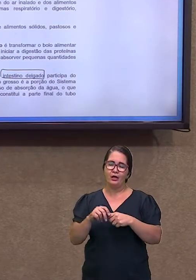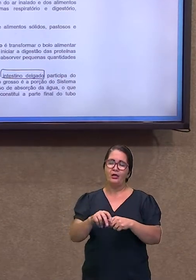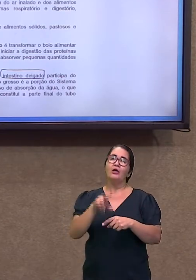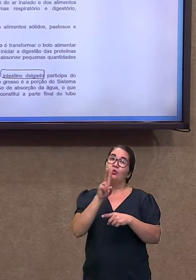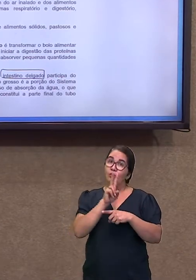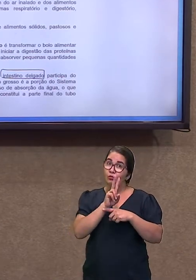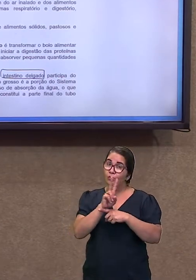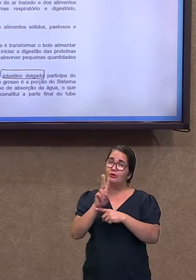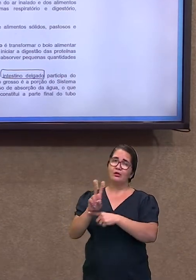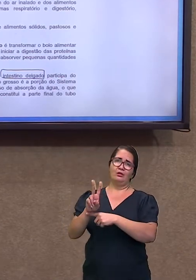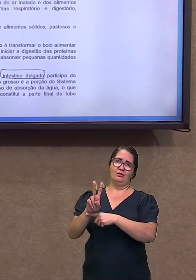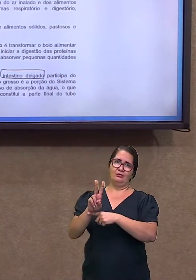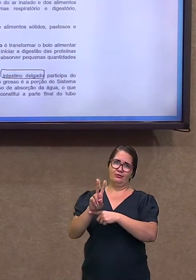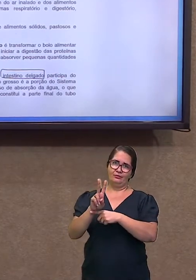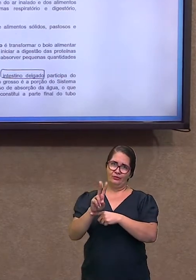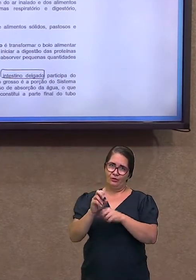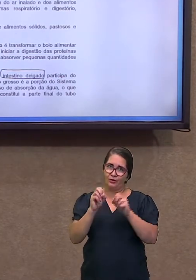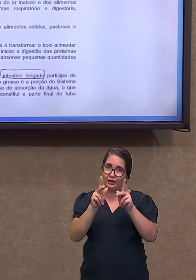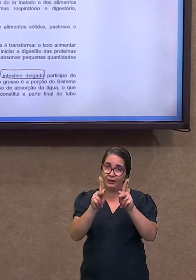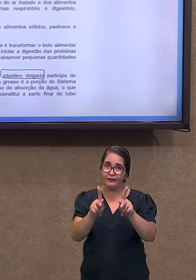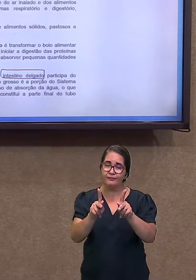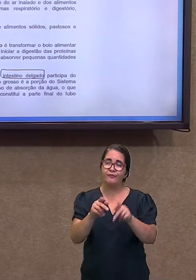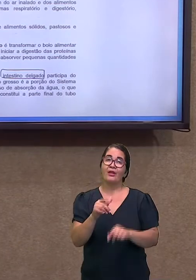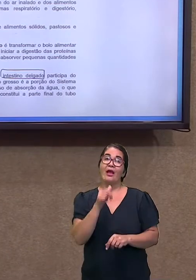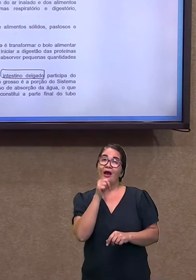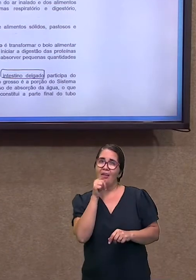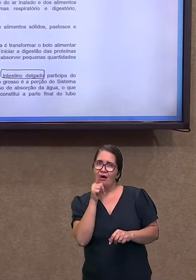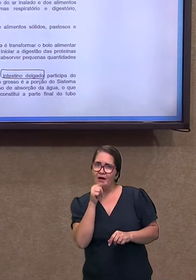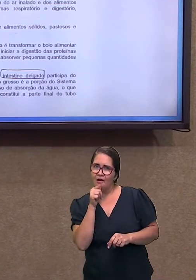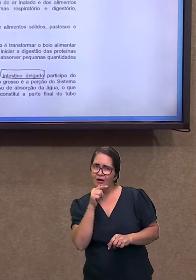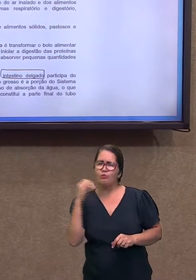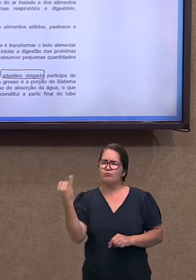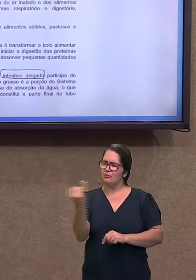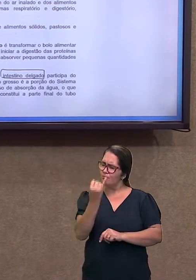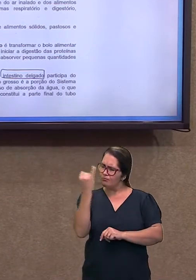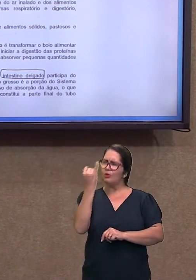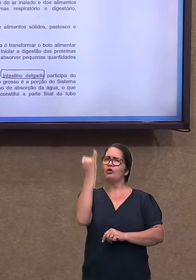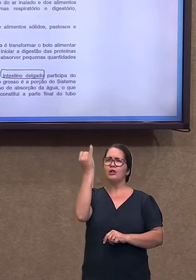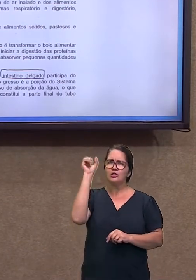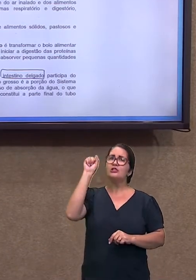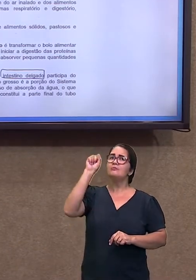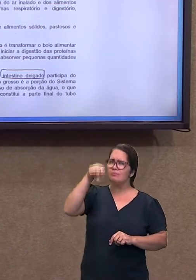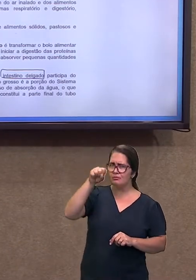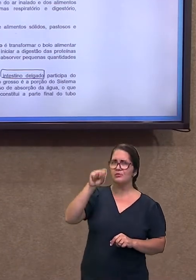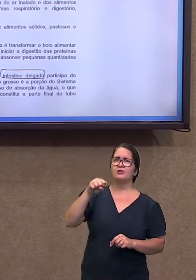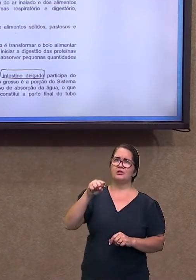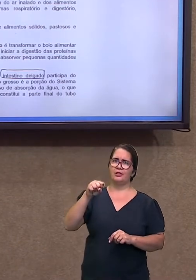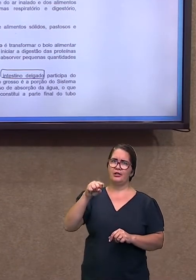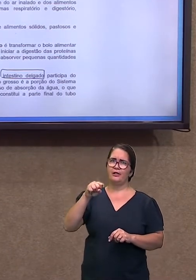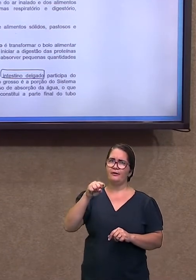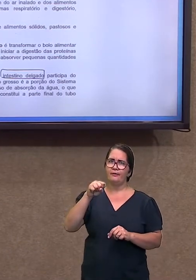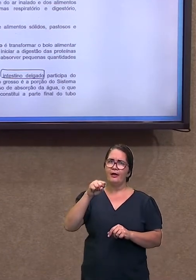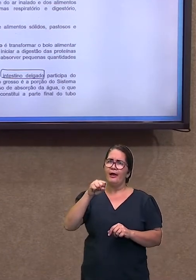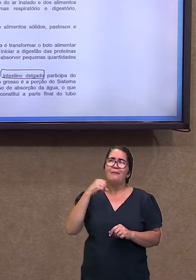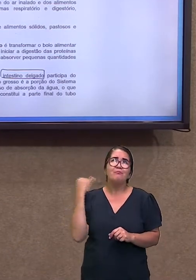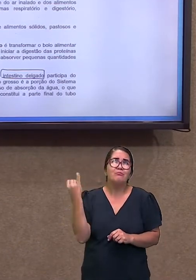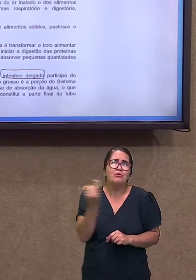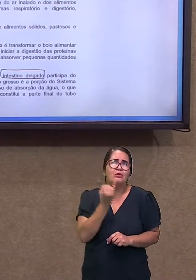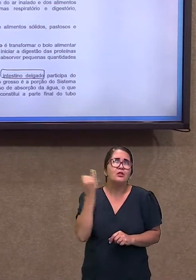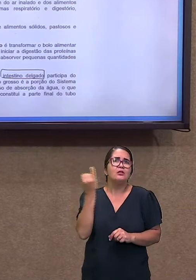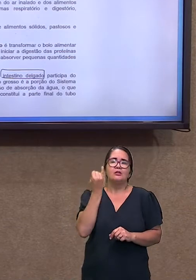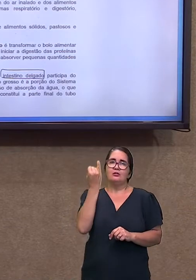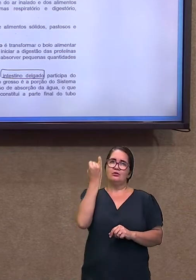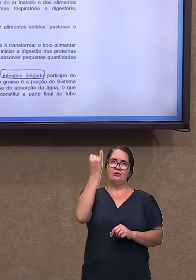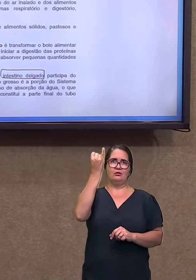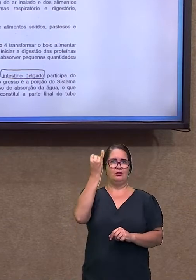fecal, tá? Então, a água, ela é importante, sim, ela é necessária para que